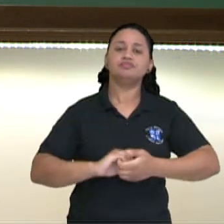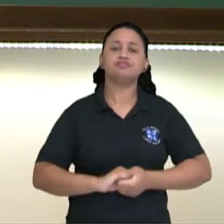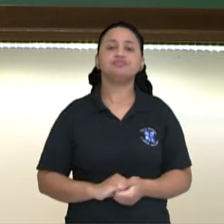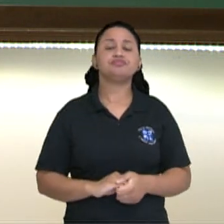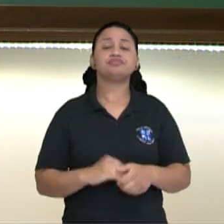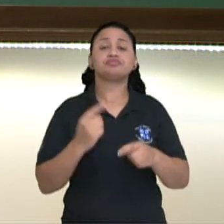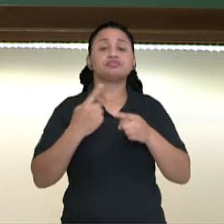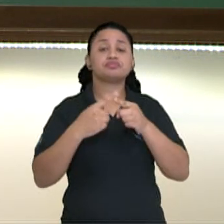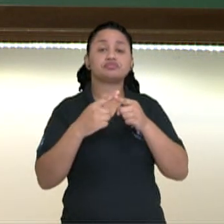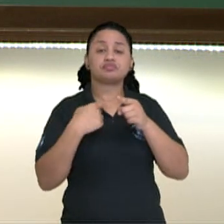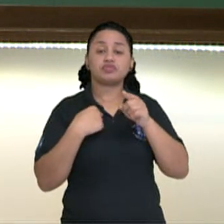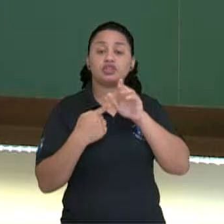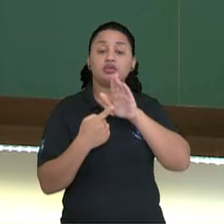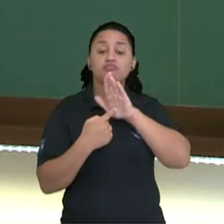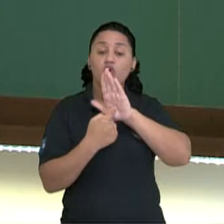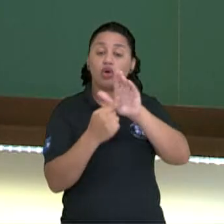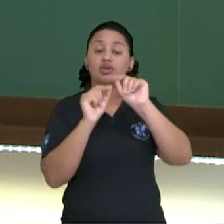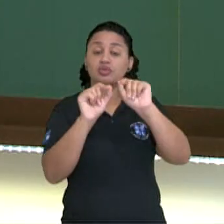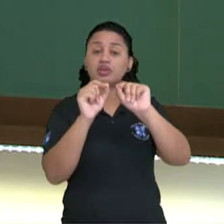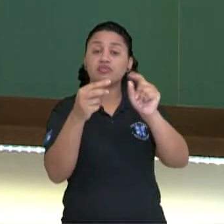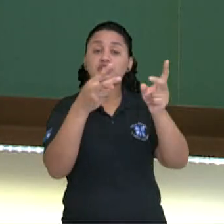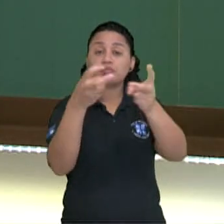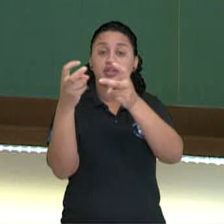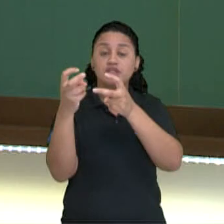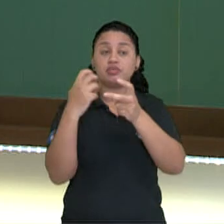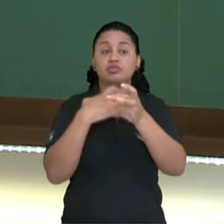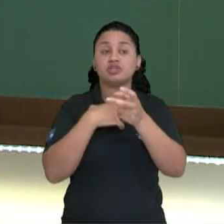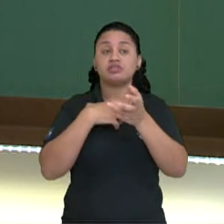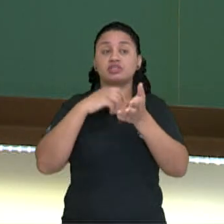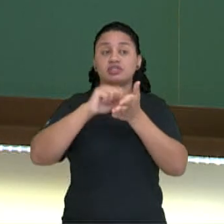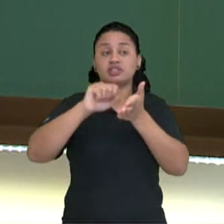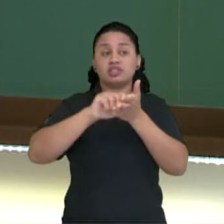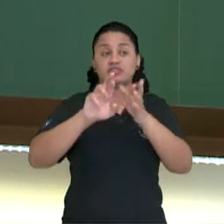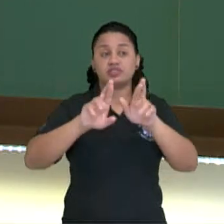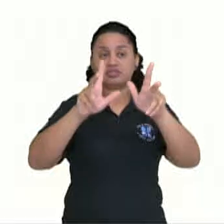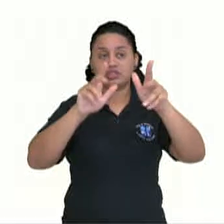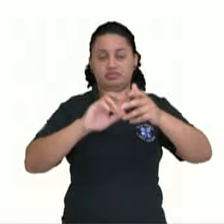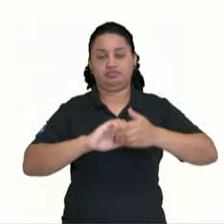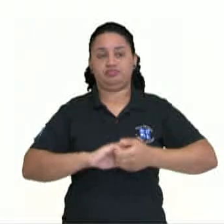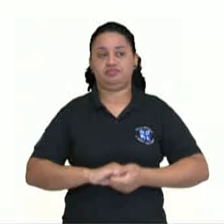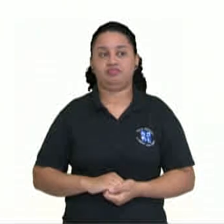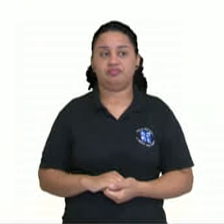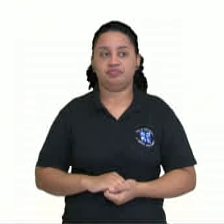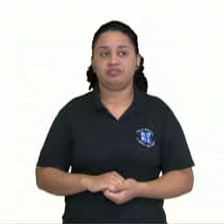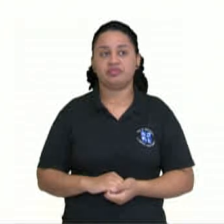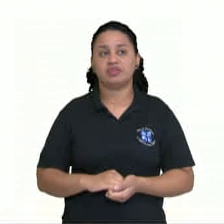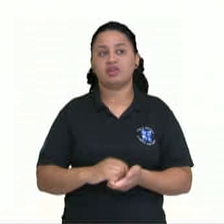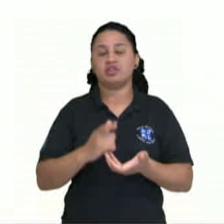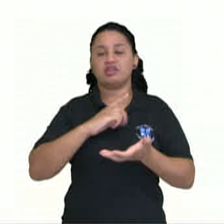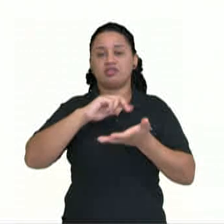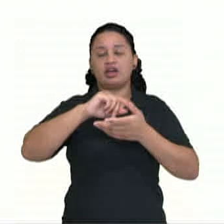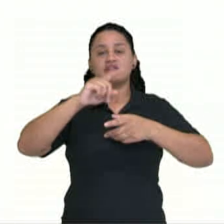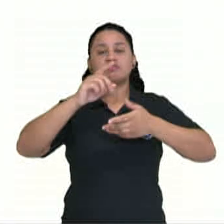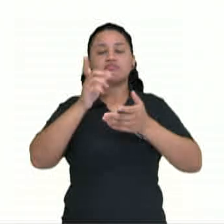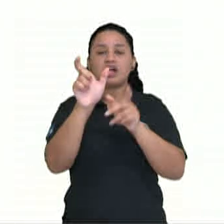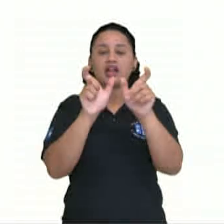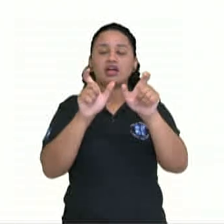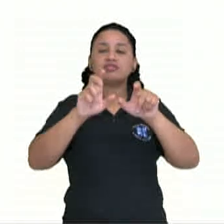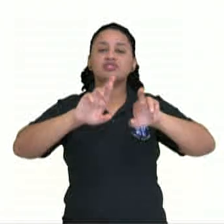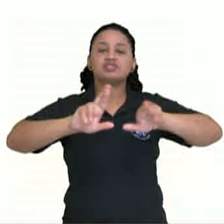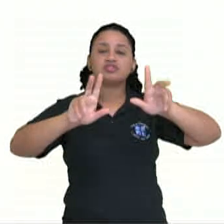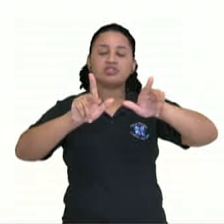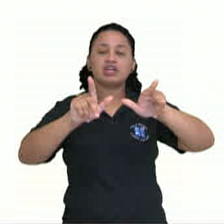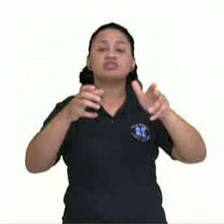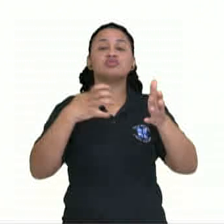quê? Aponte o que você reconheceu como diferente na escrita. Vamos ver a correção aqui. Há várias palavras diferentes da ortografia